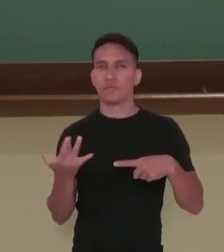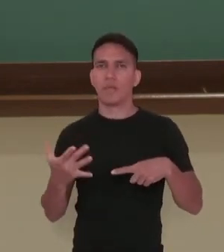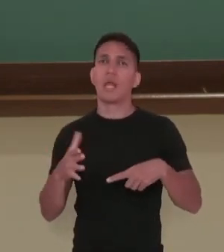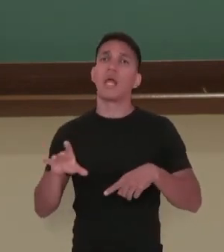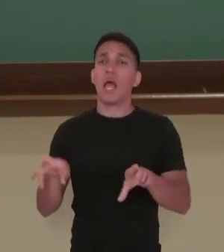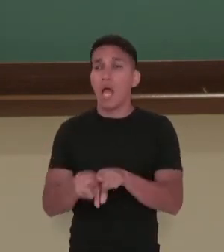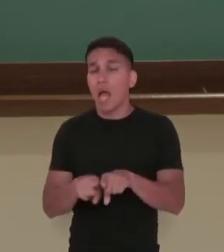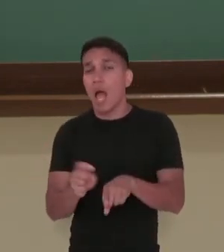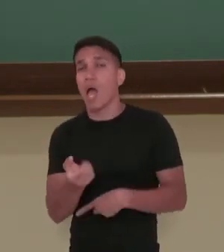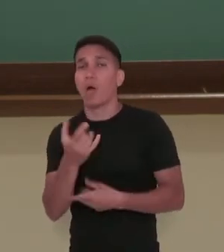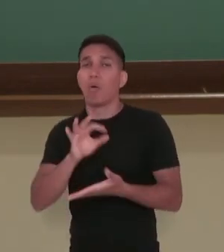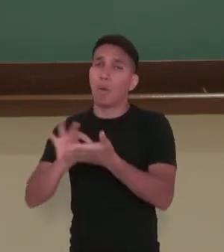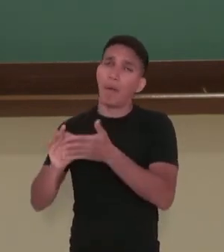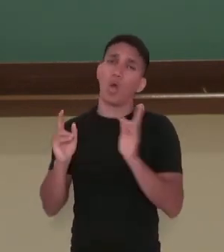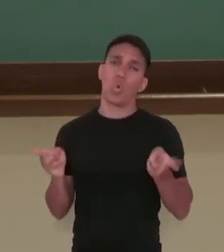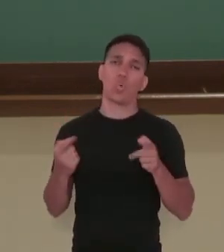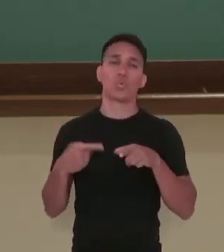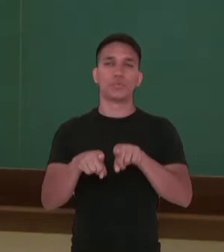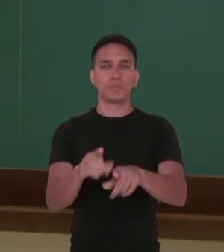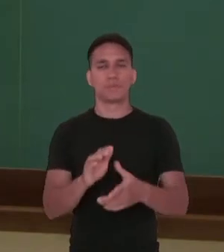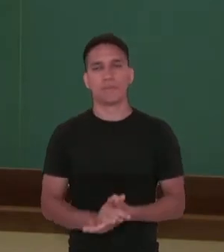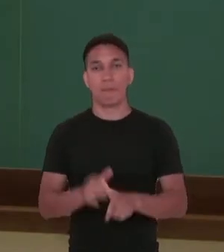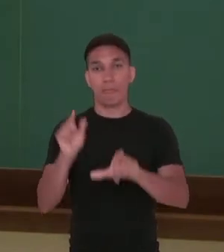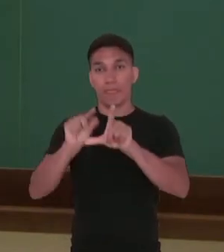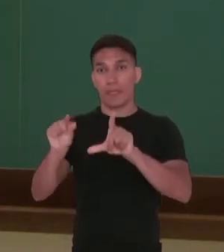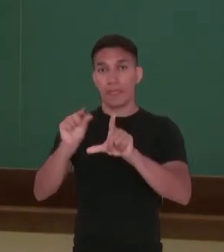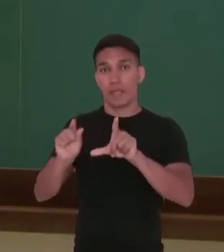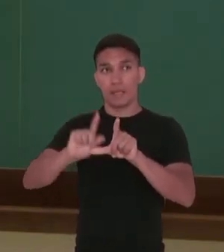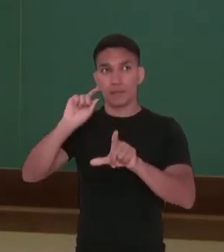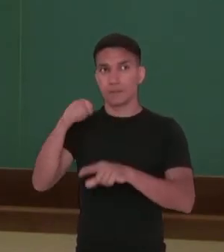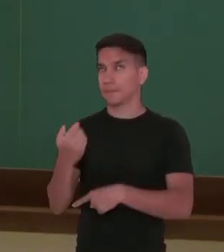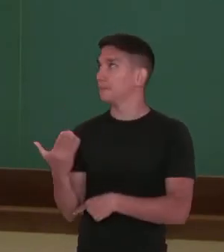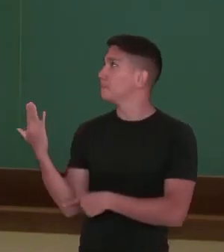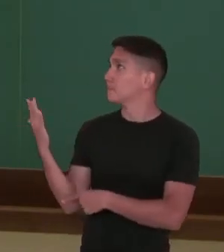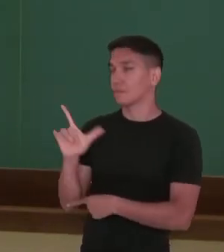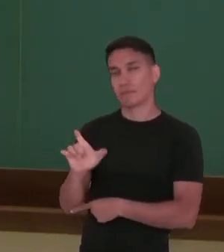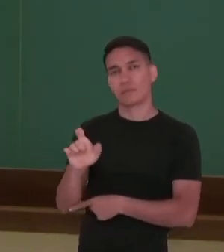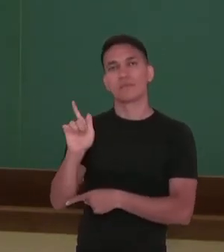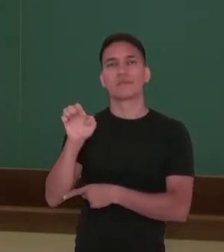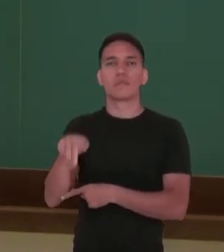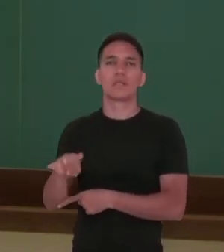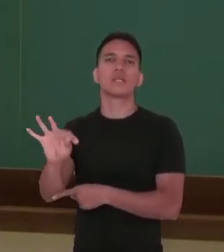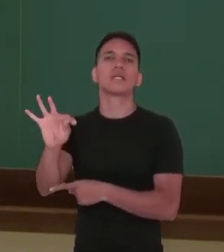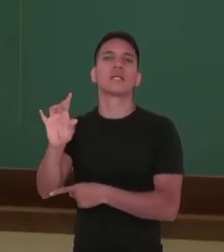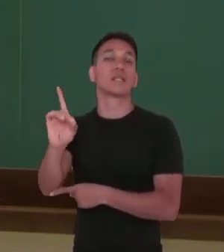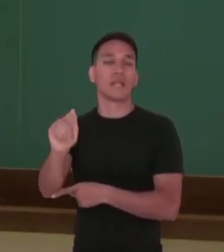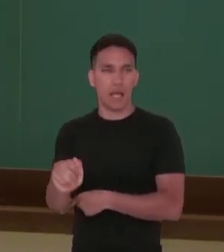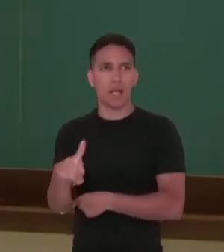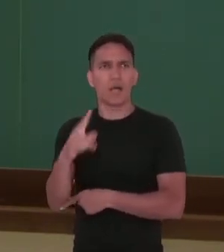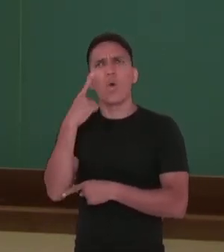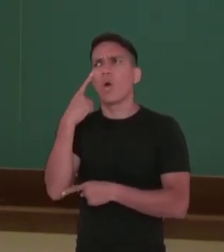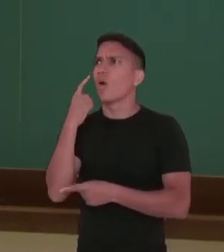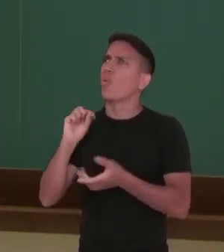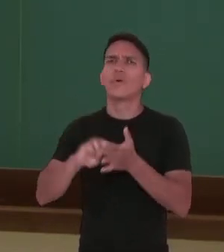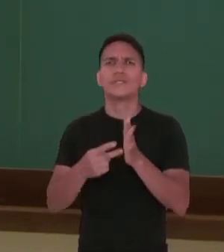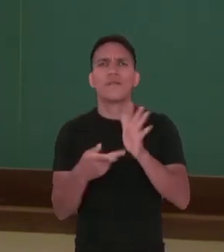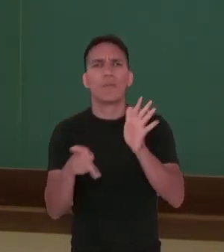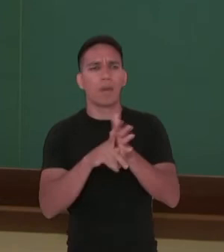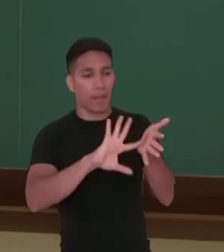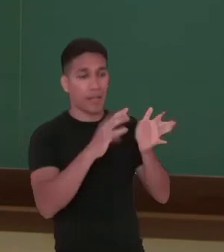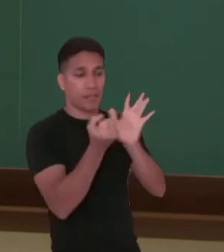ambos. Legal. Legenda. A legenda nada mais são do que os símbolos dentro do mapa. Parte